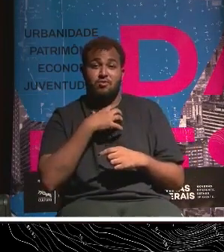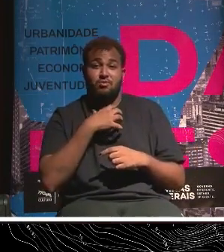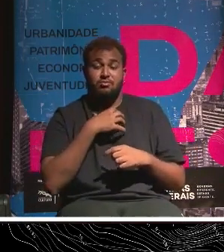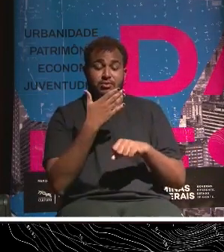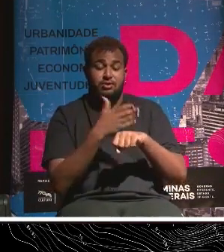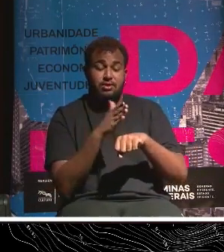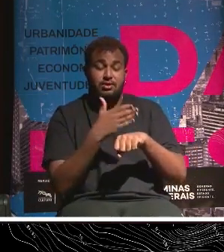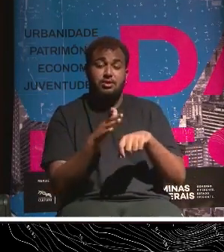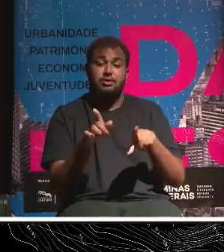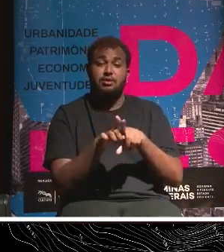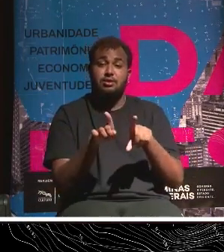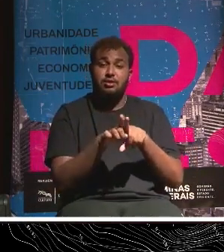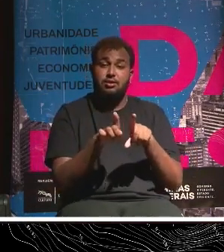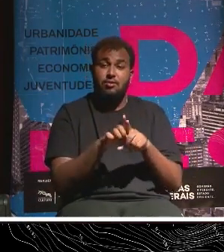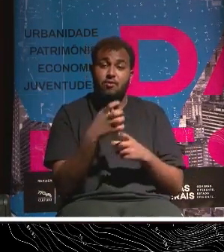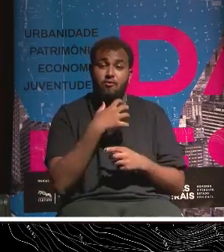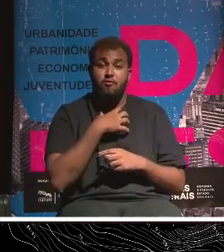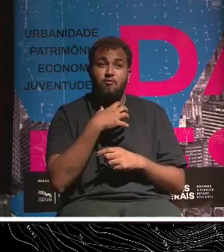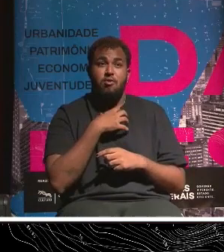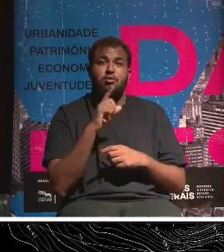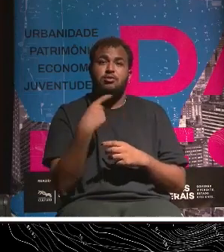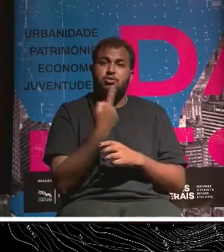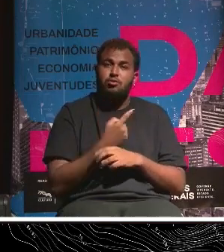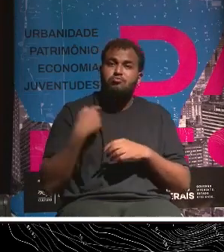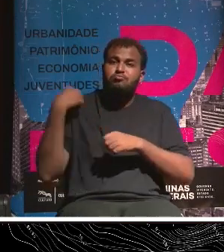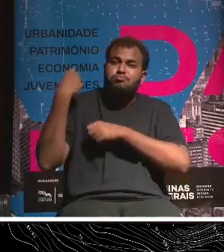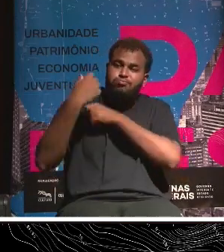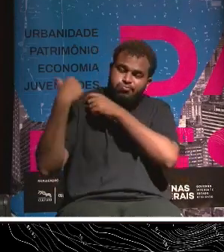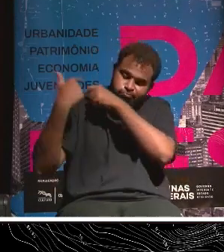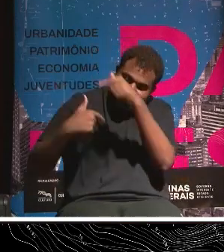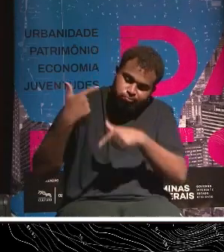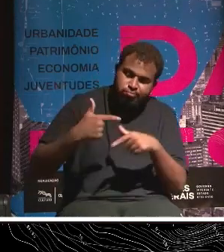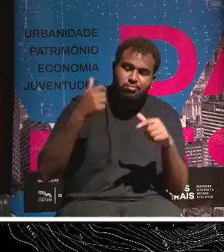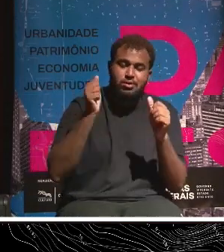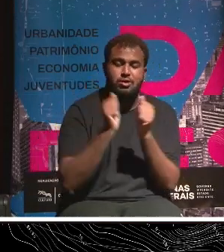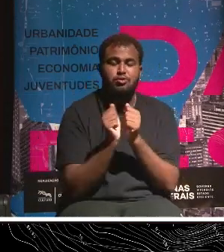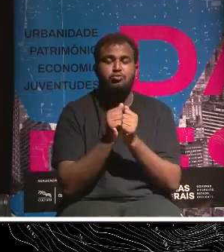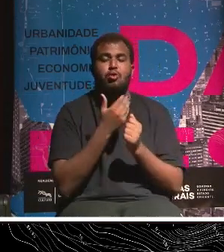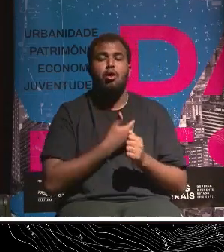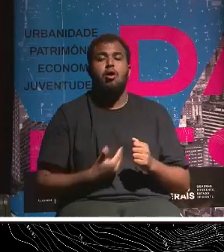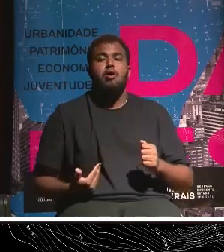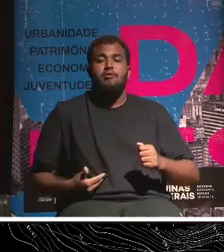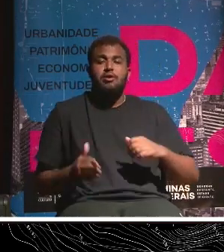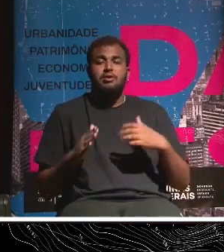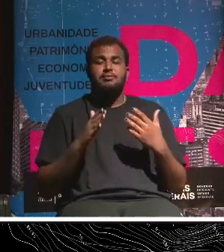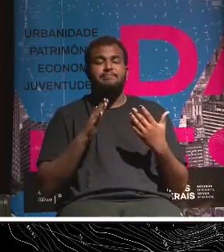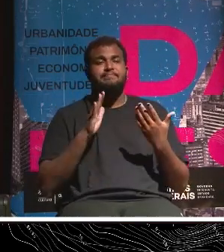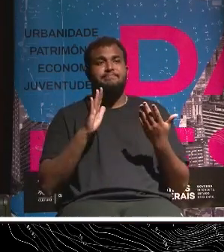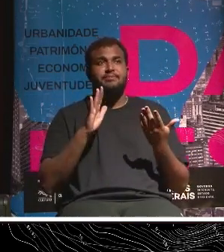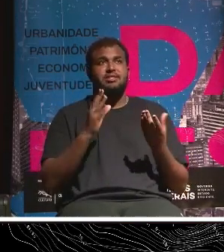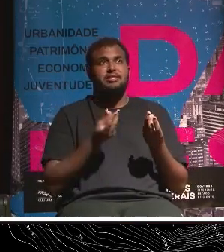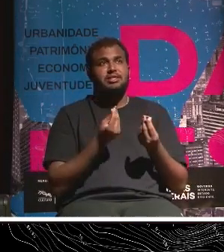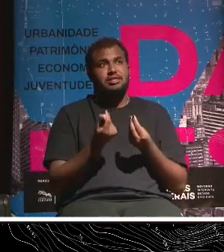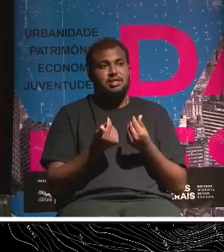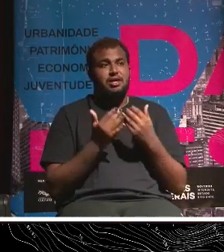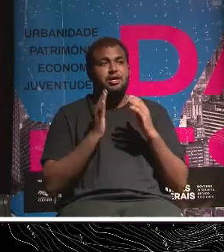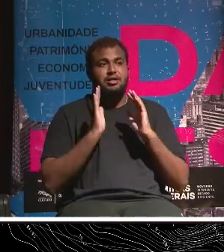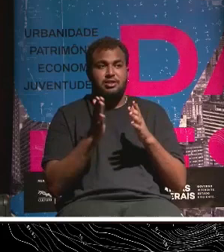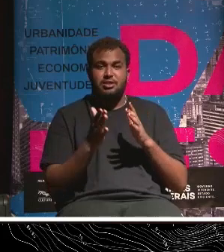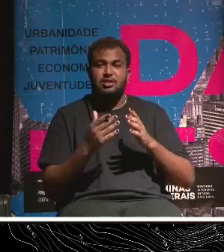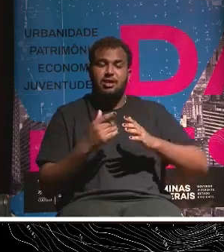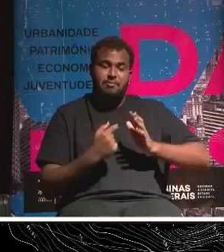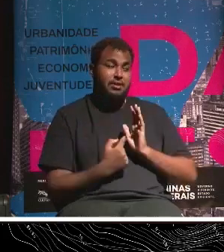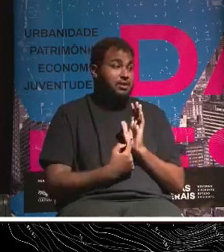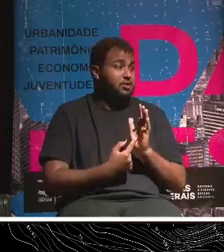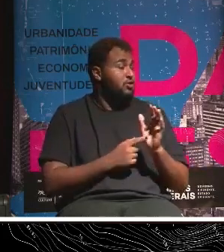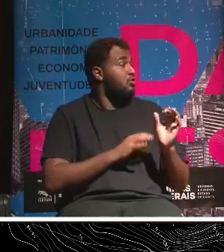exercitar essa forma de vamos construir juntos uma boa governança. E isso já está aparecendo nos